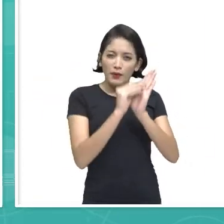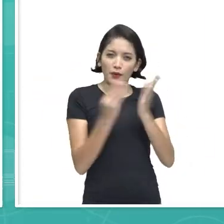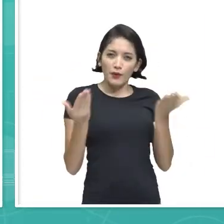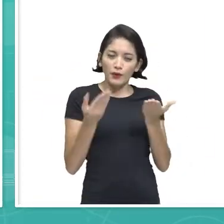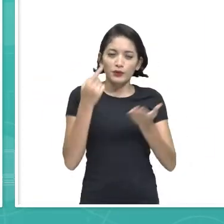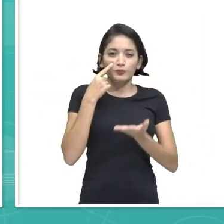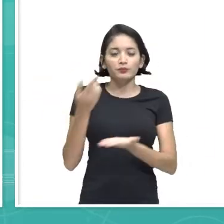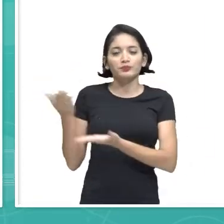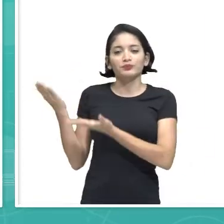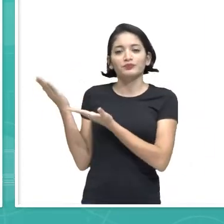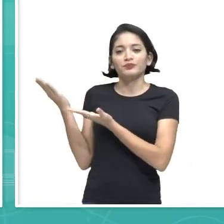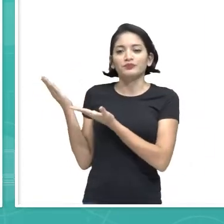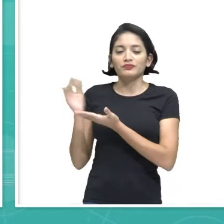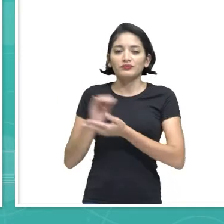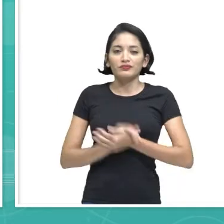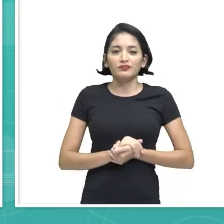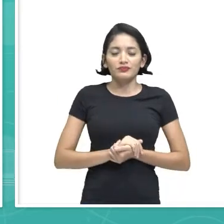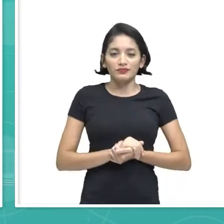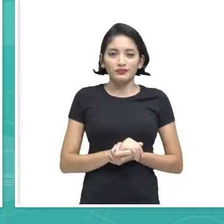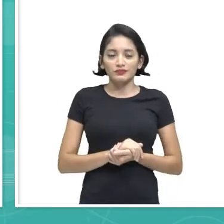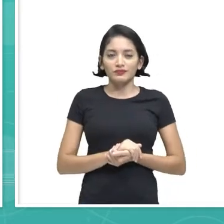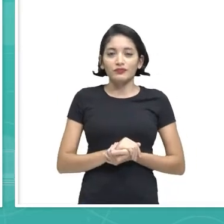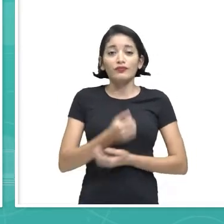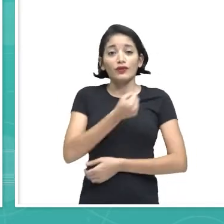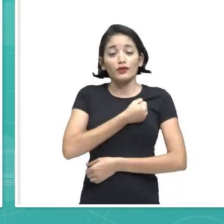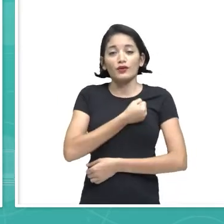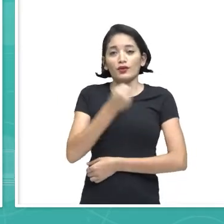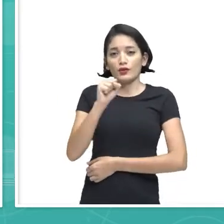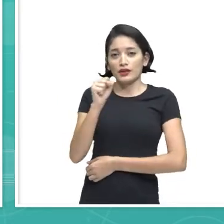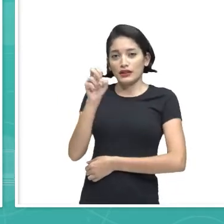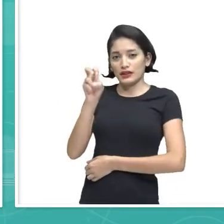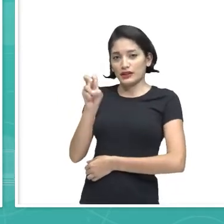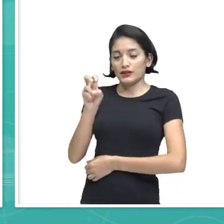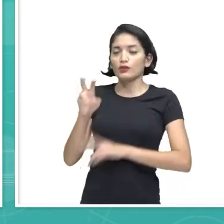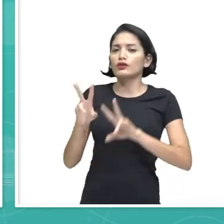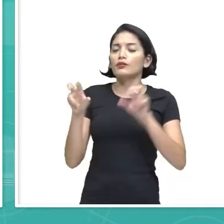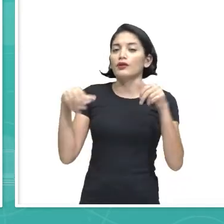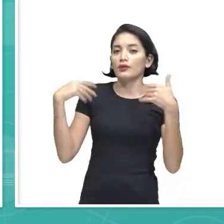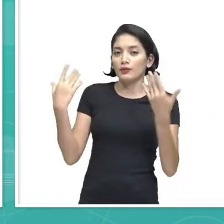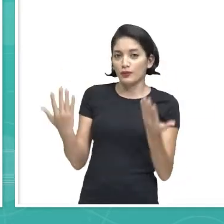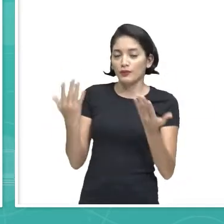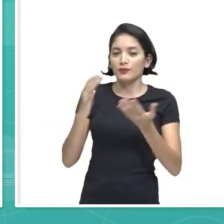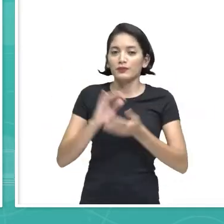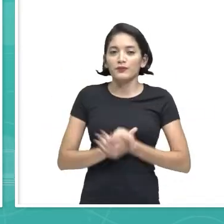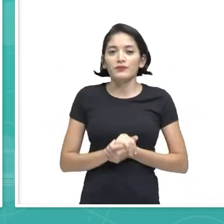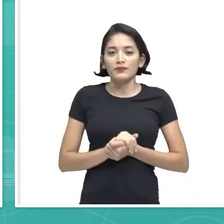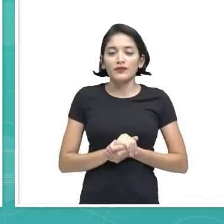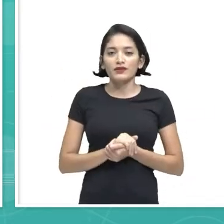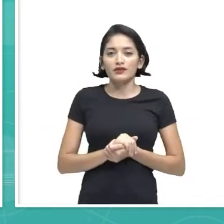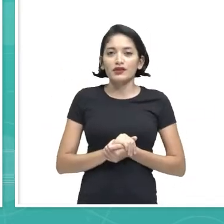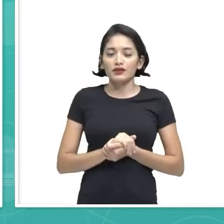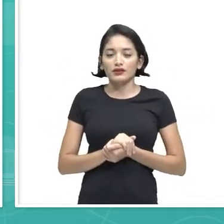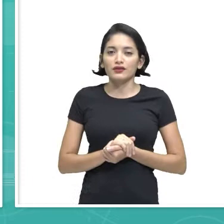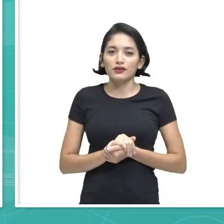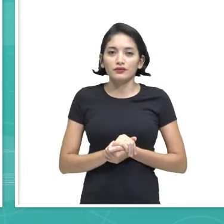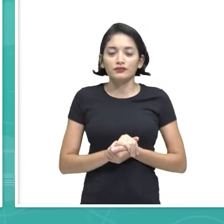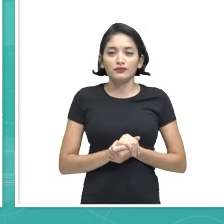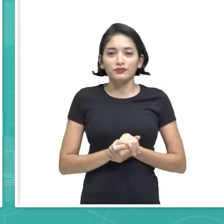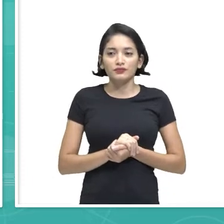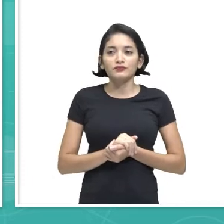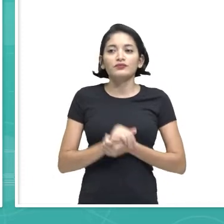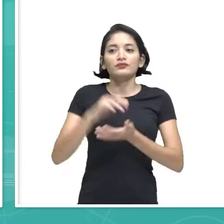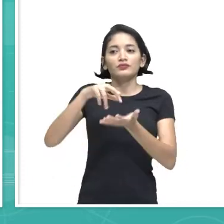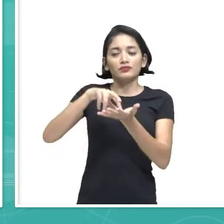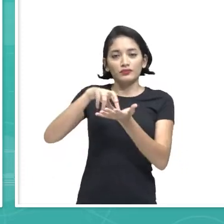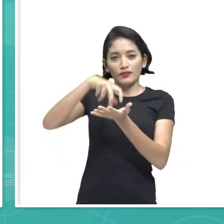lá? Então, hoje a nossa aula é 85 e o nosso conteúdo é Ginástica Geral